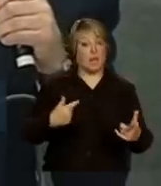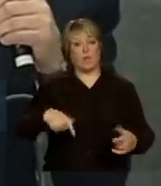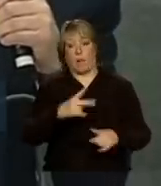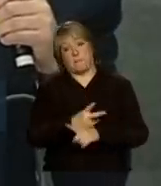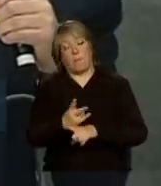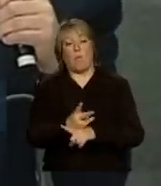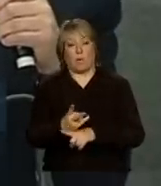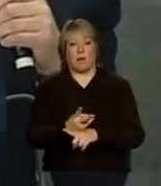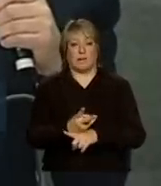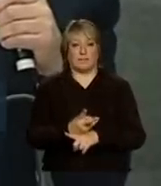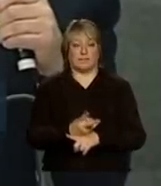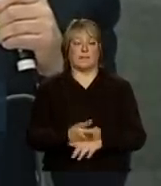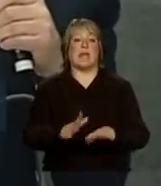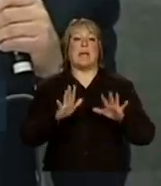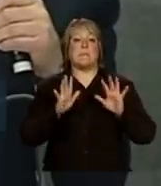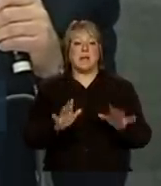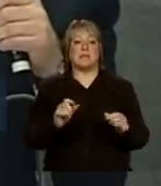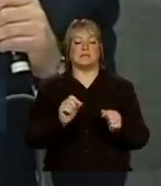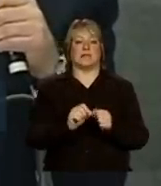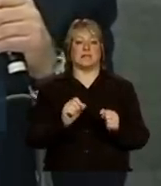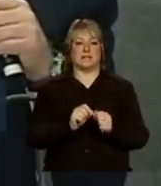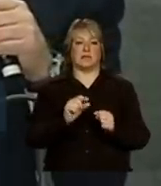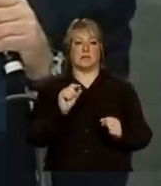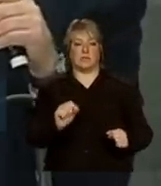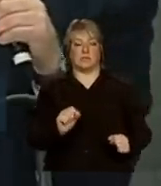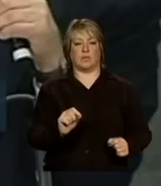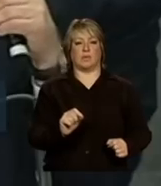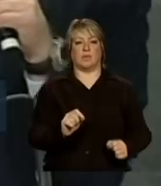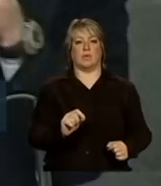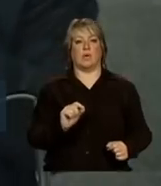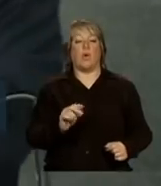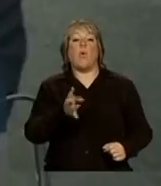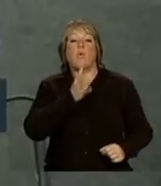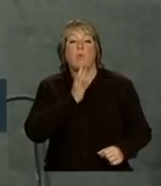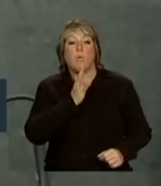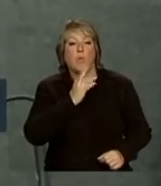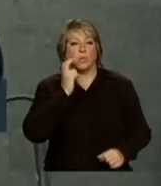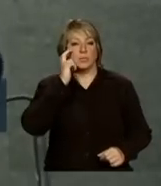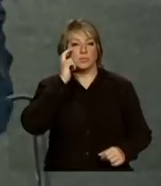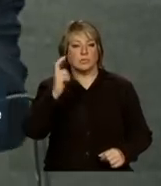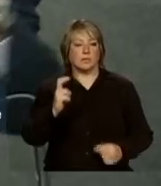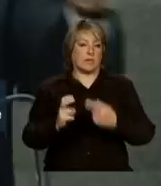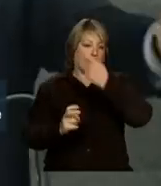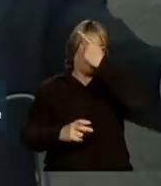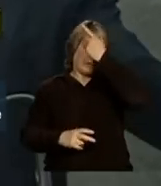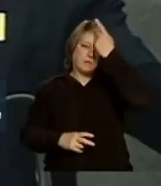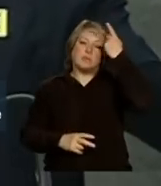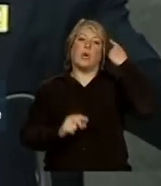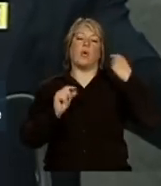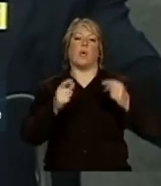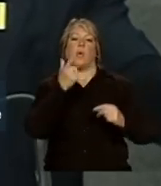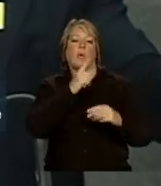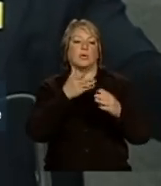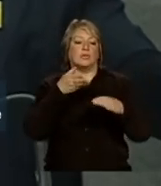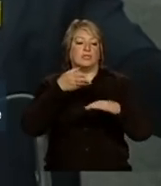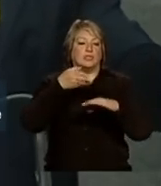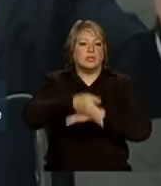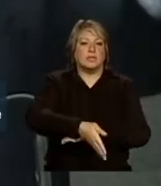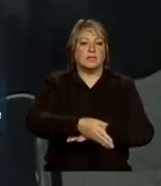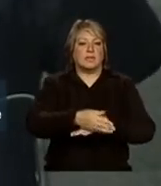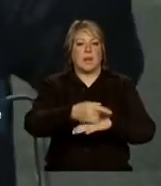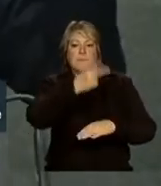mas fazer eu uso uma palavra rud fazer o conhecimento chegar no chão da fábrica